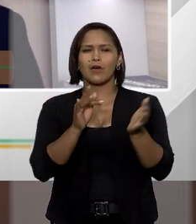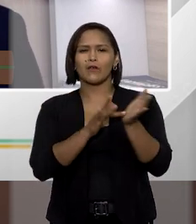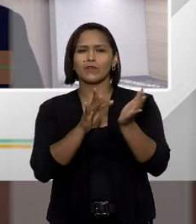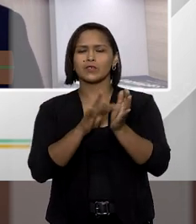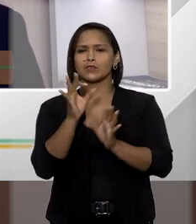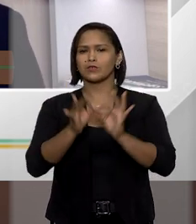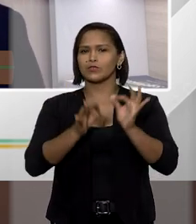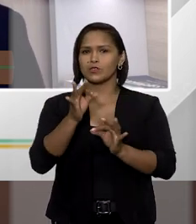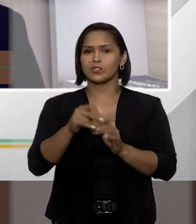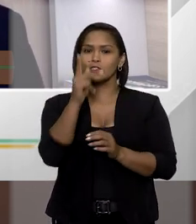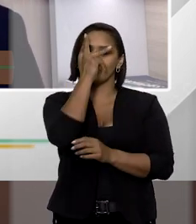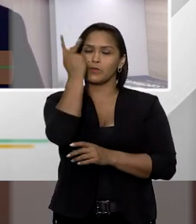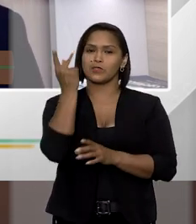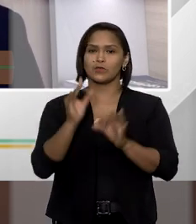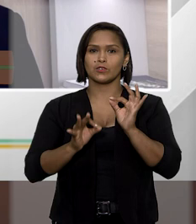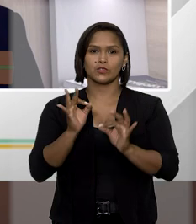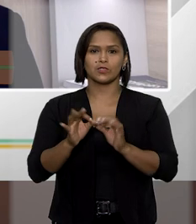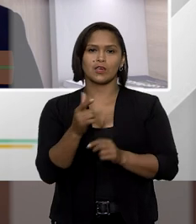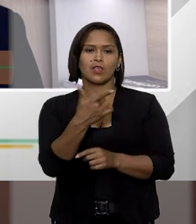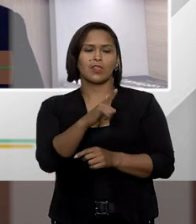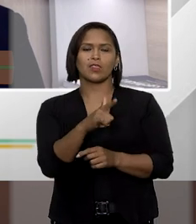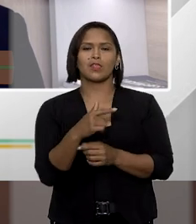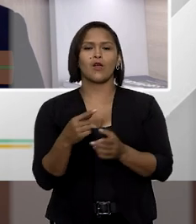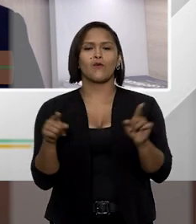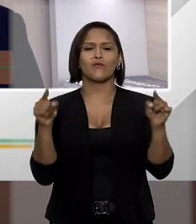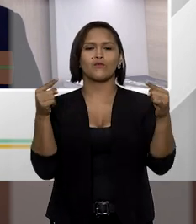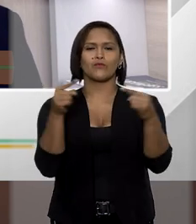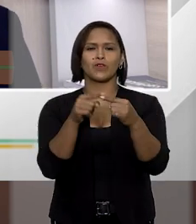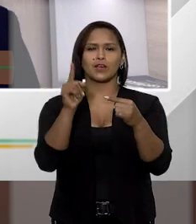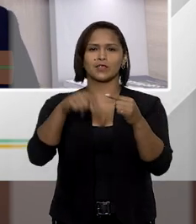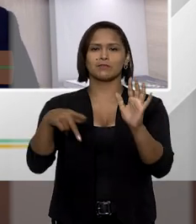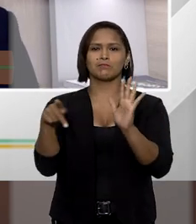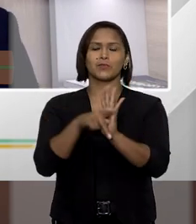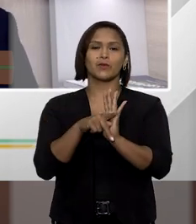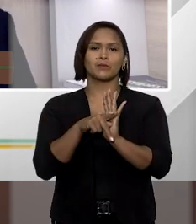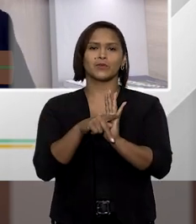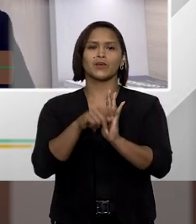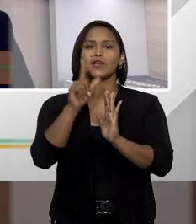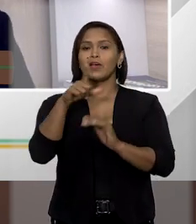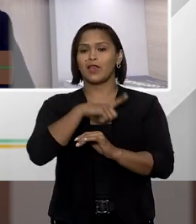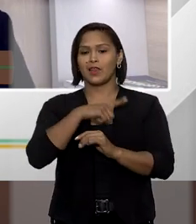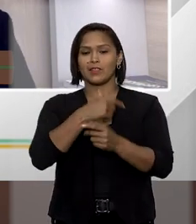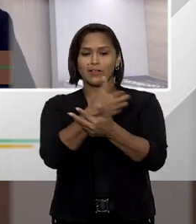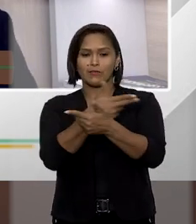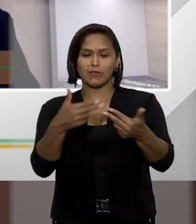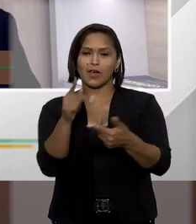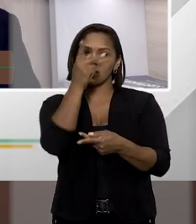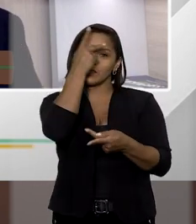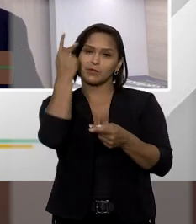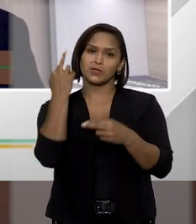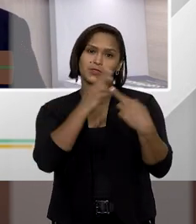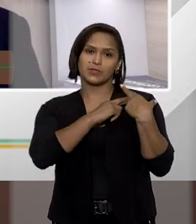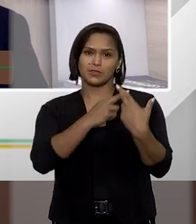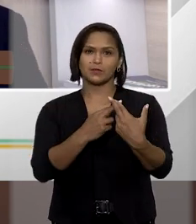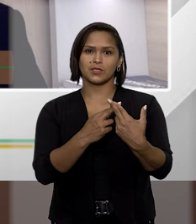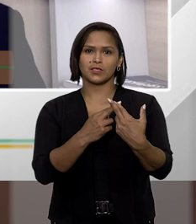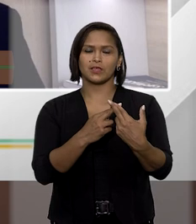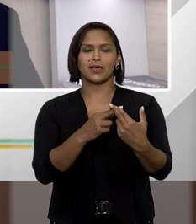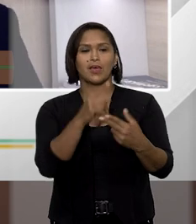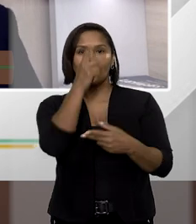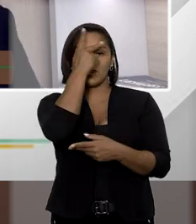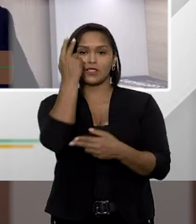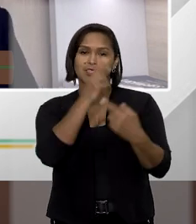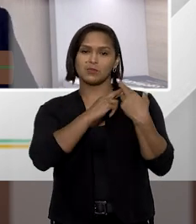ficção jurídica, a pessoa jurídica não age diretamente por ela própria. Ela tem pessoas que a representam.